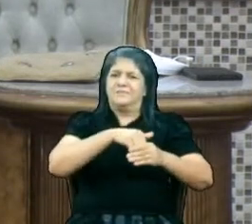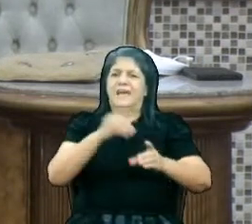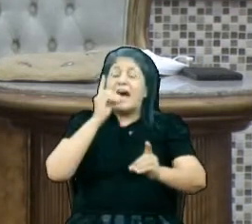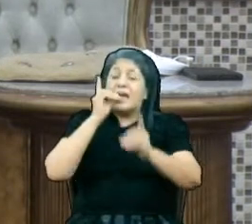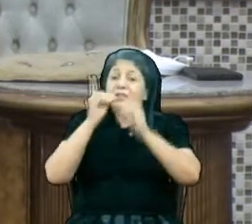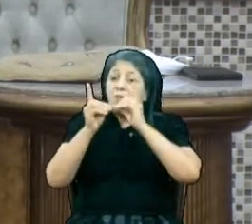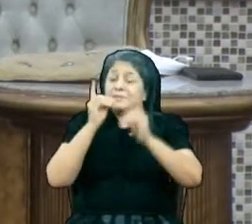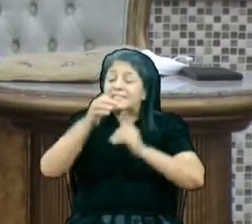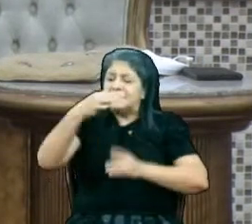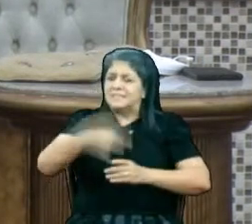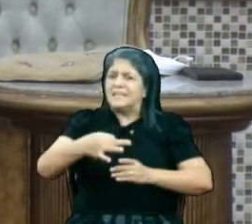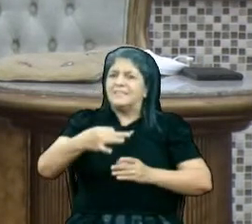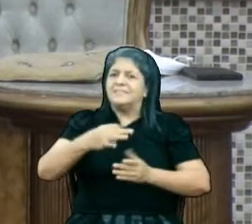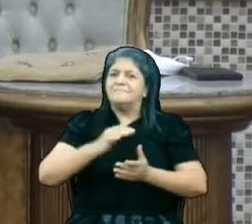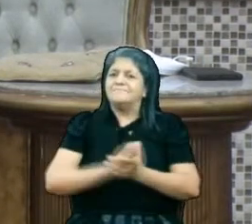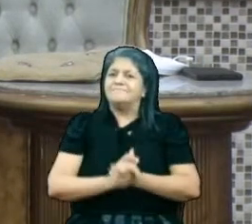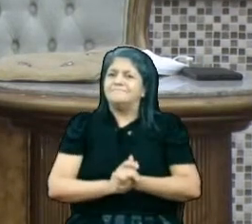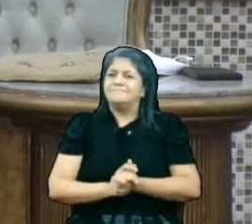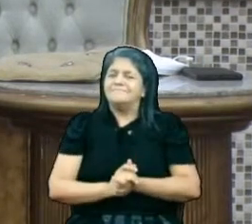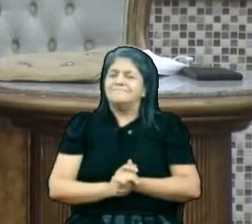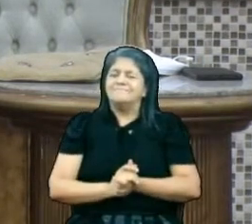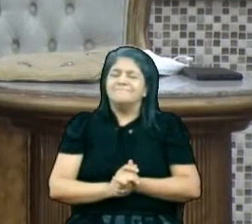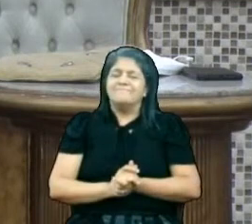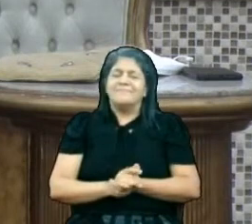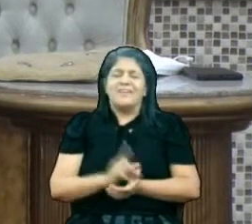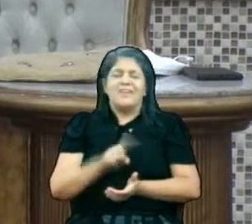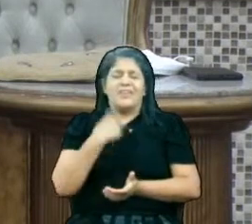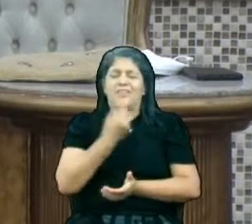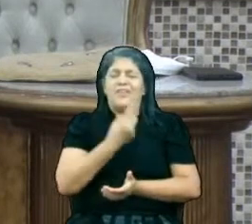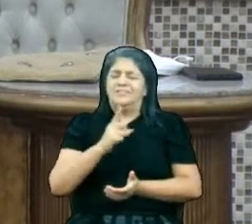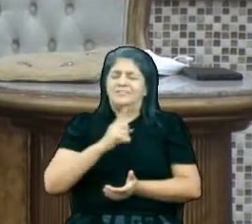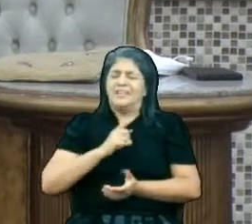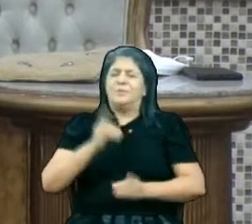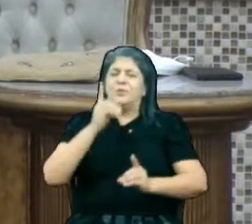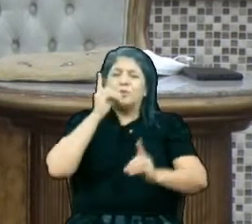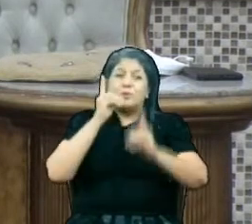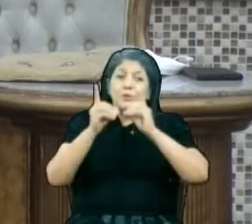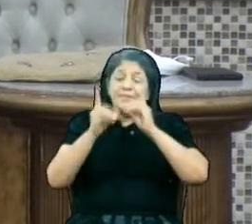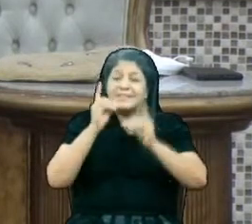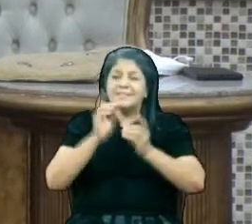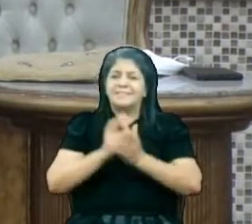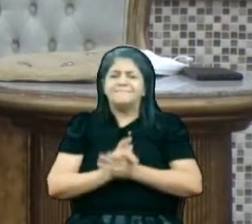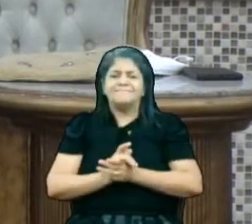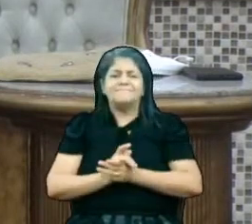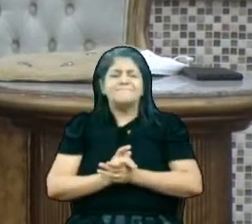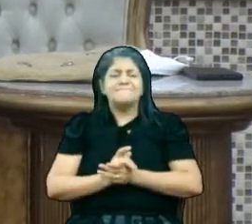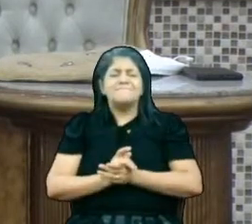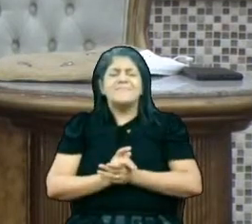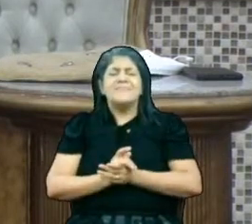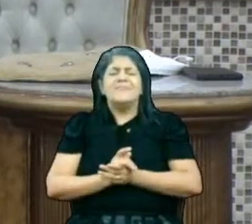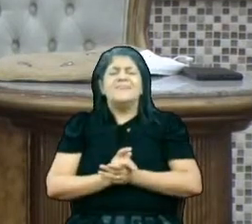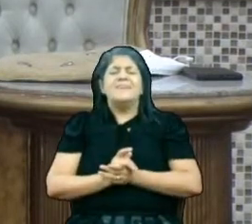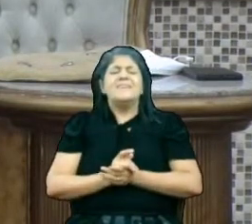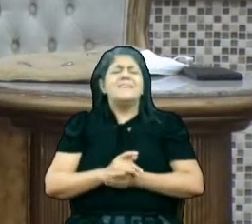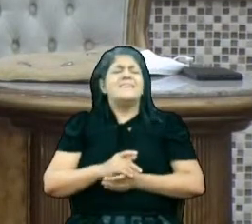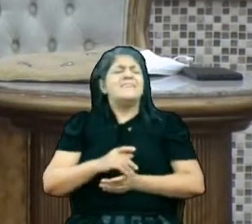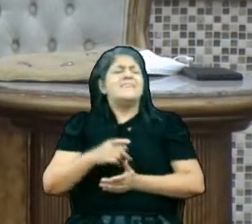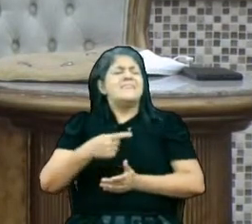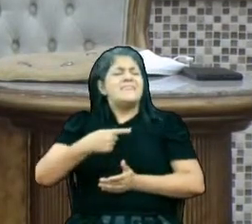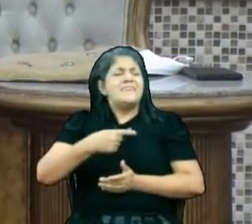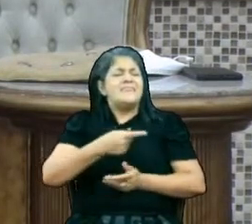ela pode vir ao longo dos anos um bom costume das pessoas virem aqui a frente e conta